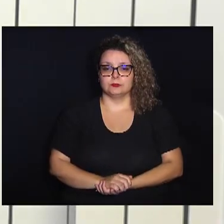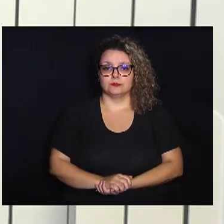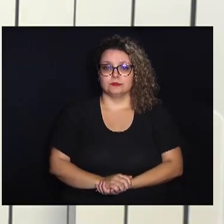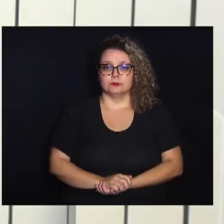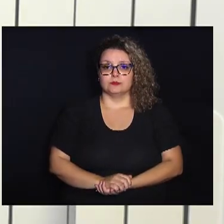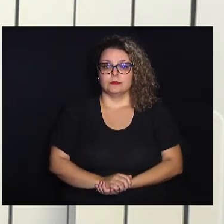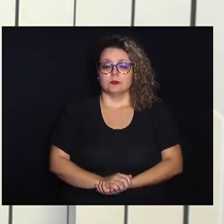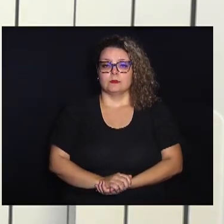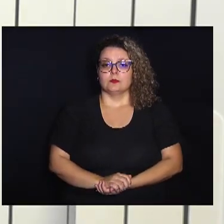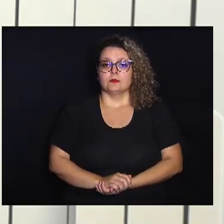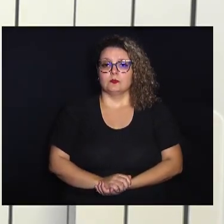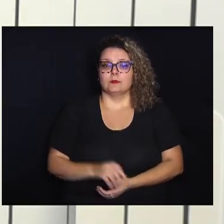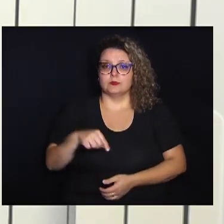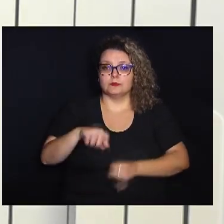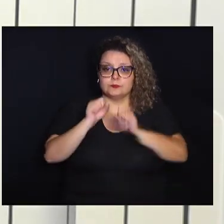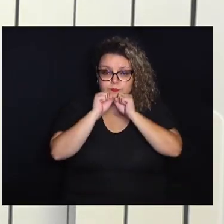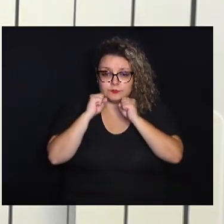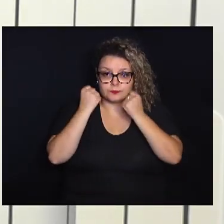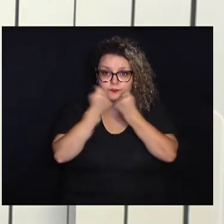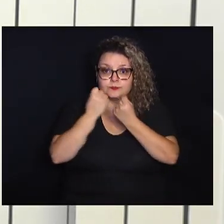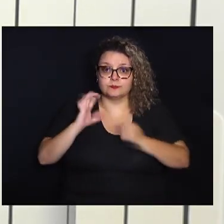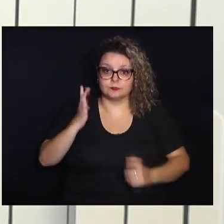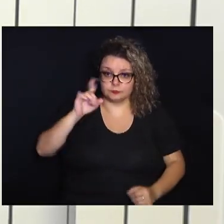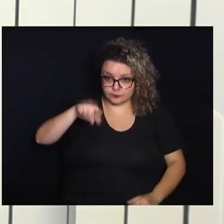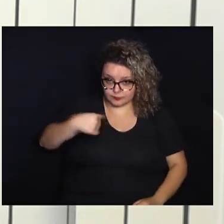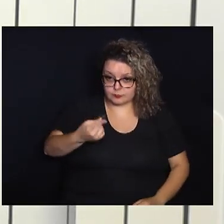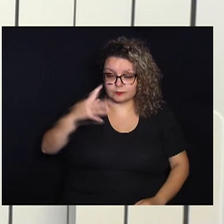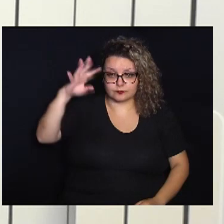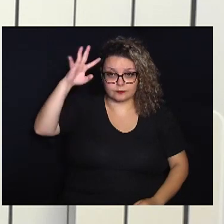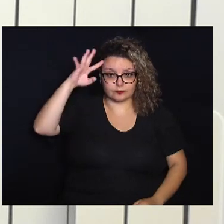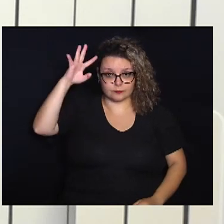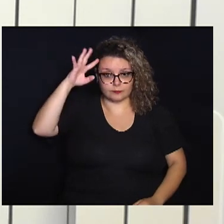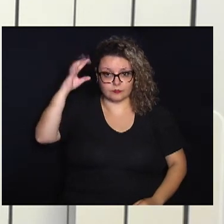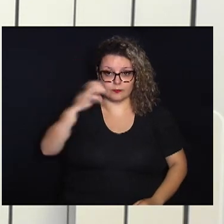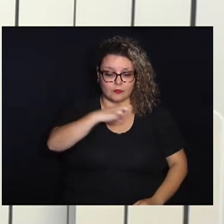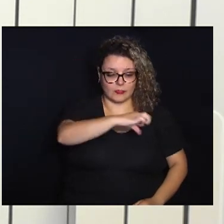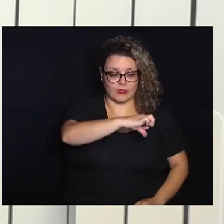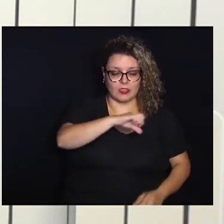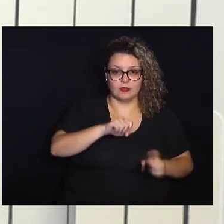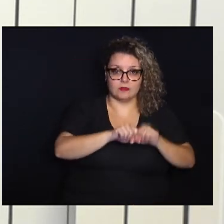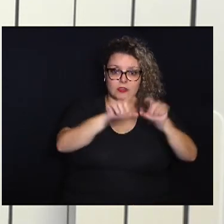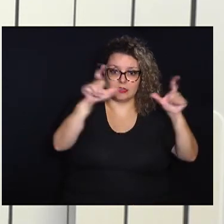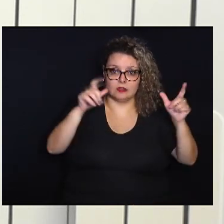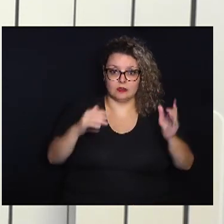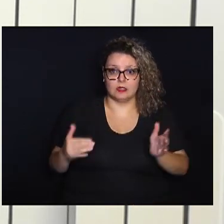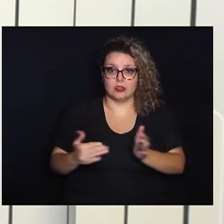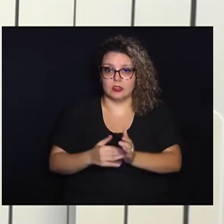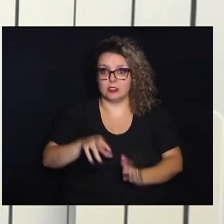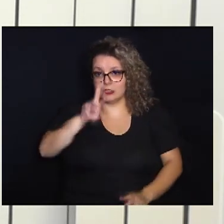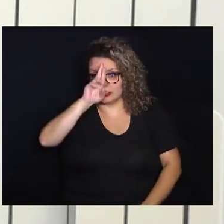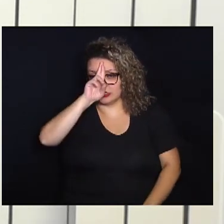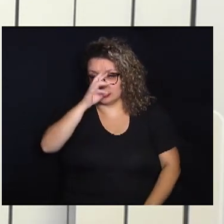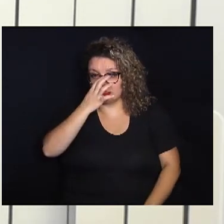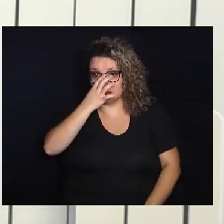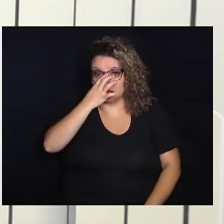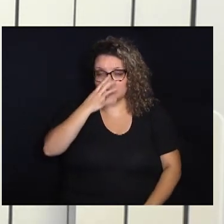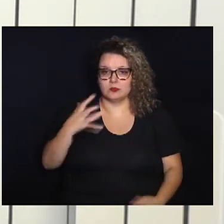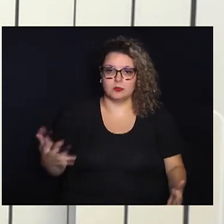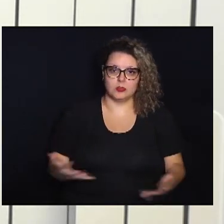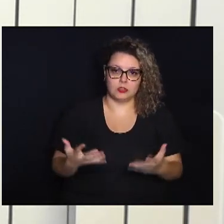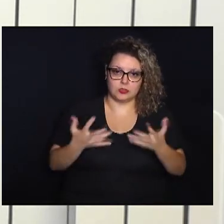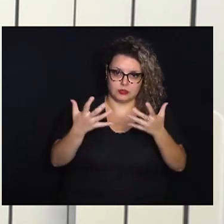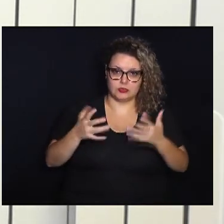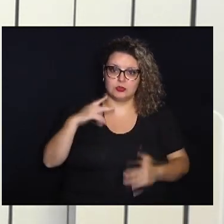E este seminário ele acontece na próxima quarta-feira, das 9 horas da manhã ao meio-dia, por iniciativa